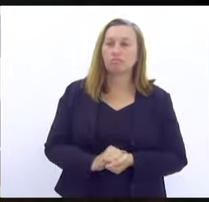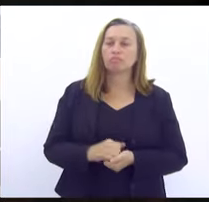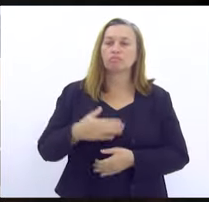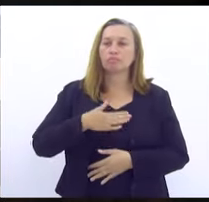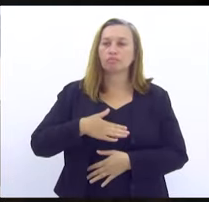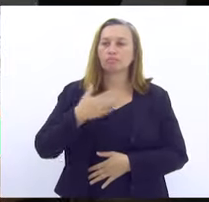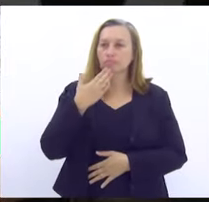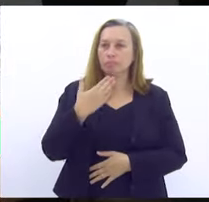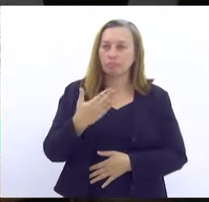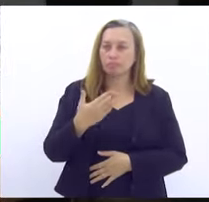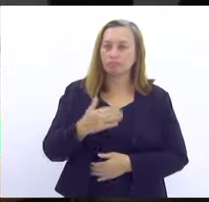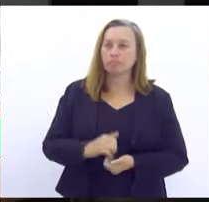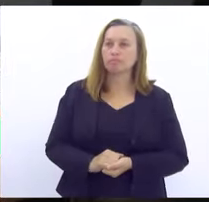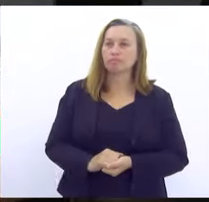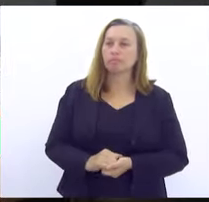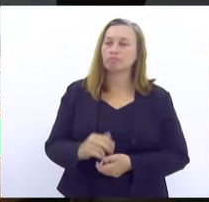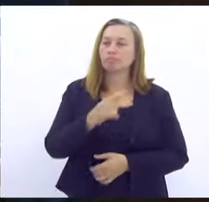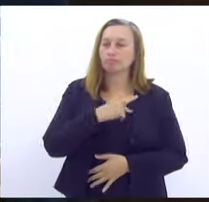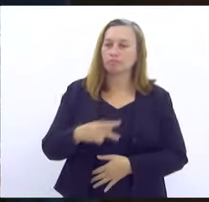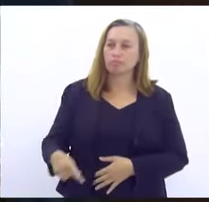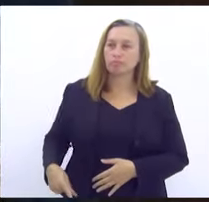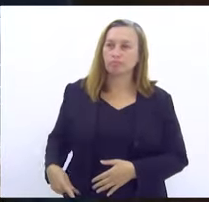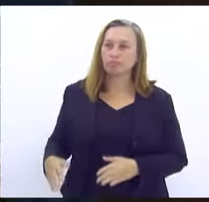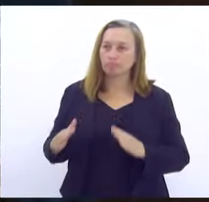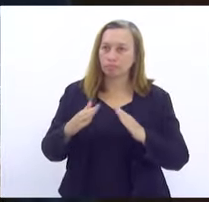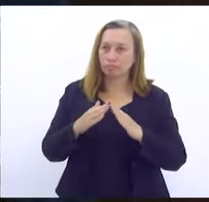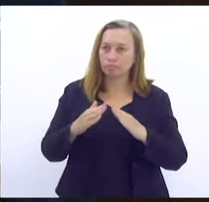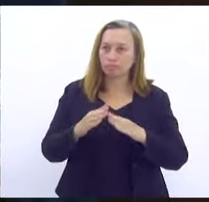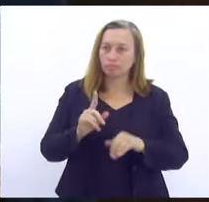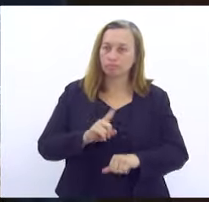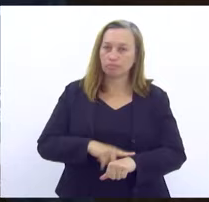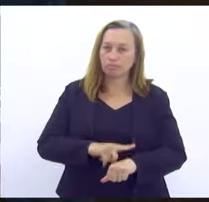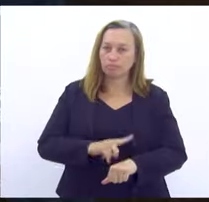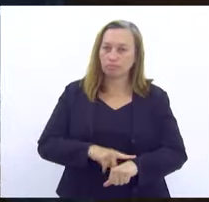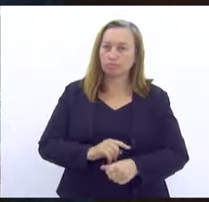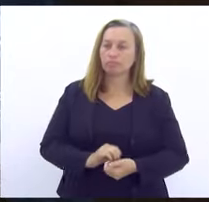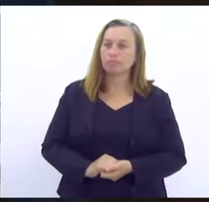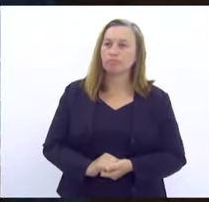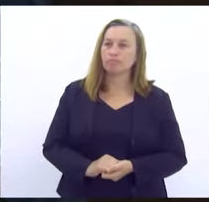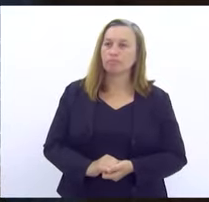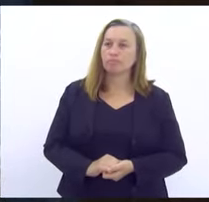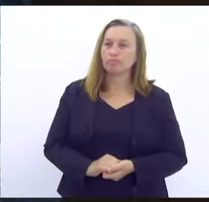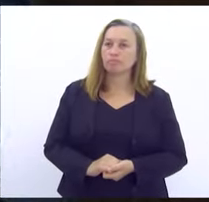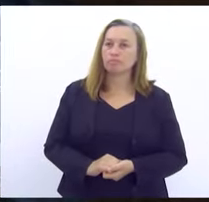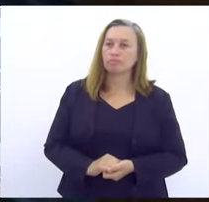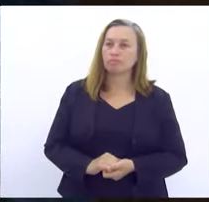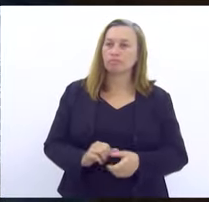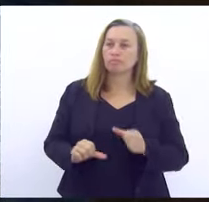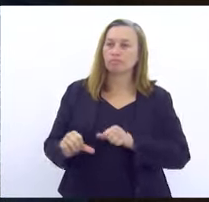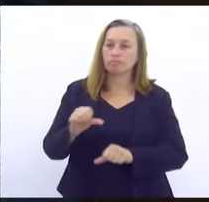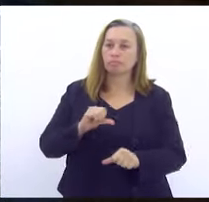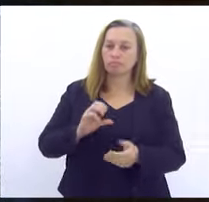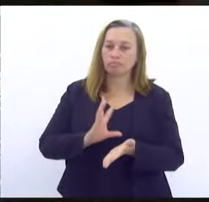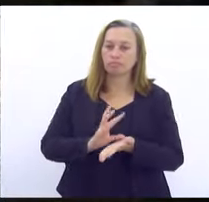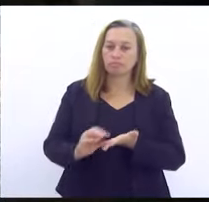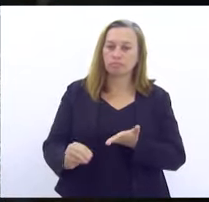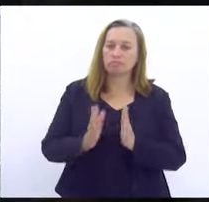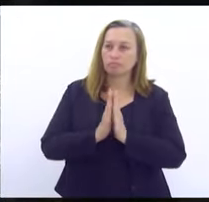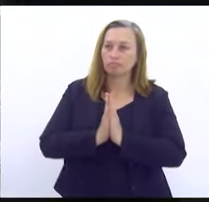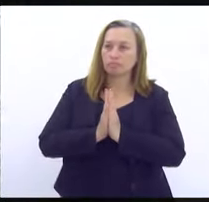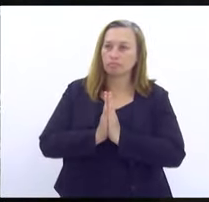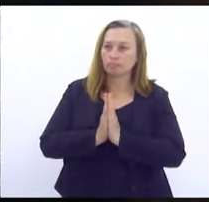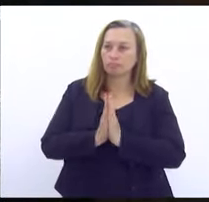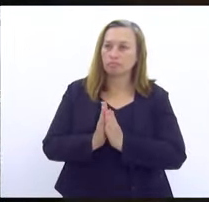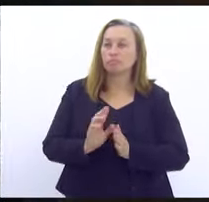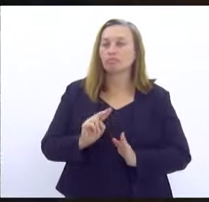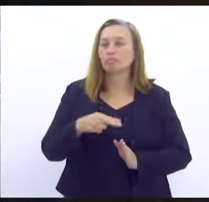de pedir a gentileza à presidência dessa casa, nesse momento, uma inversão de pauta, por gentileza, ou que